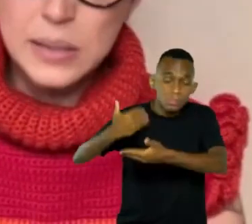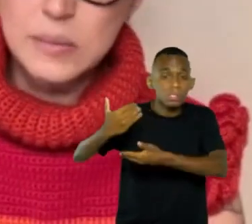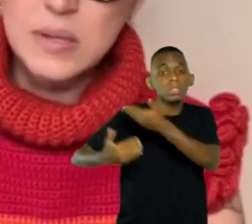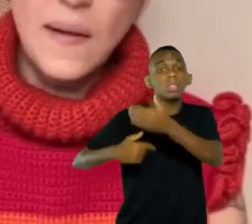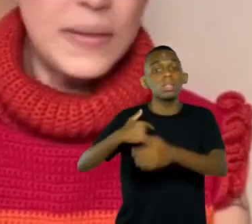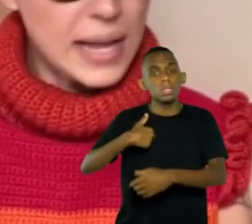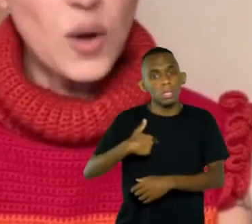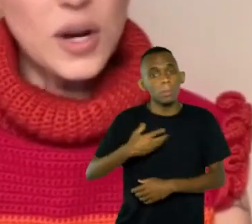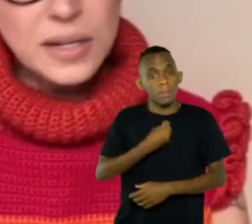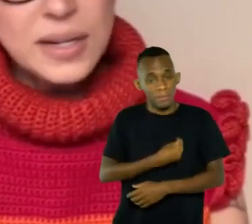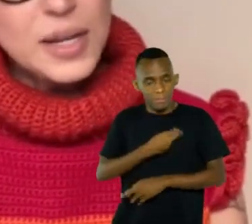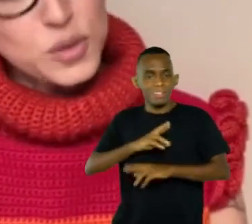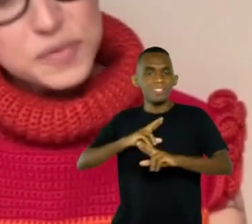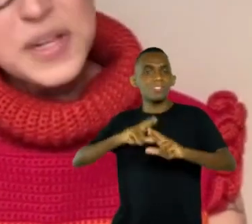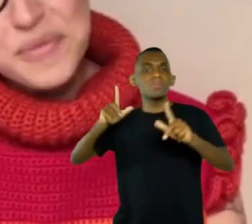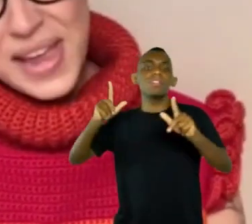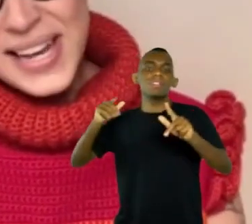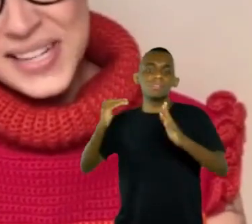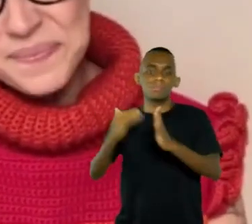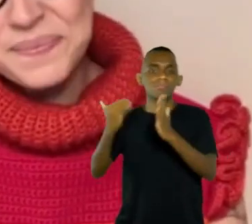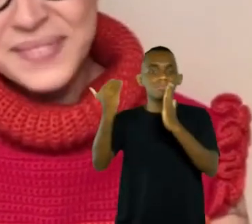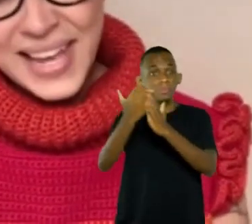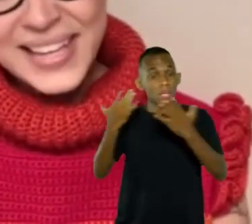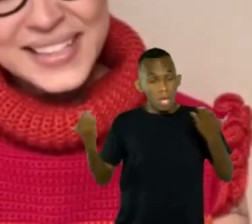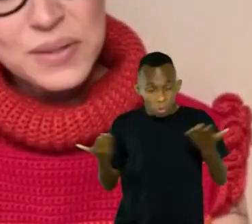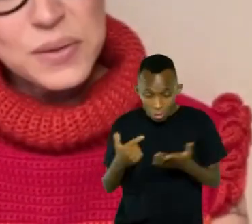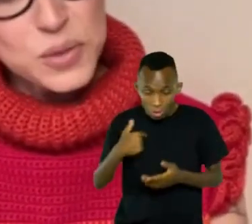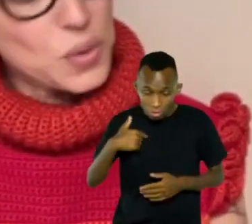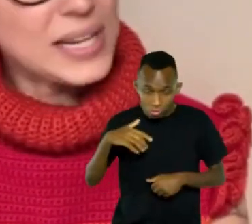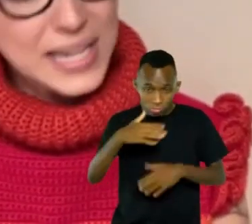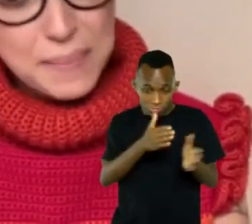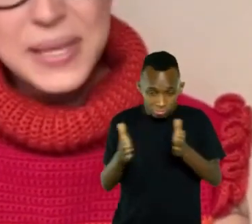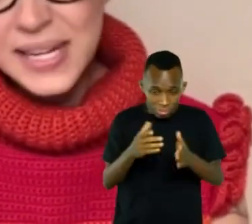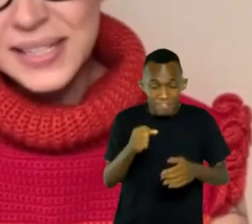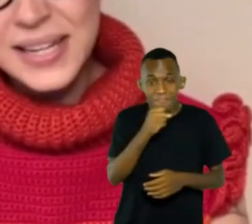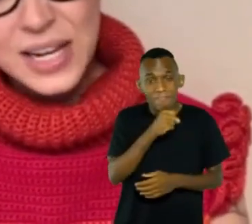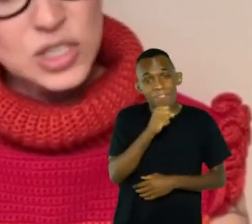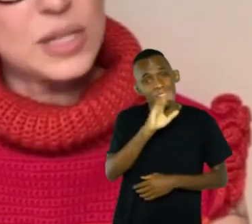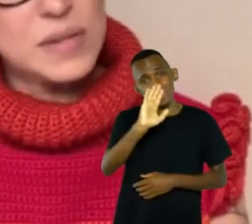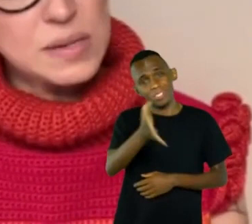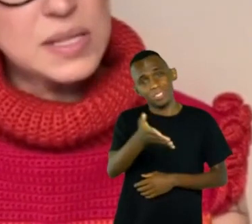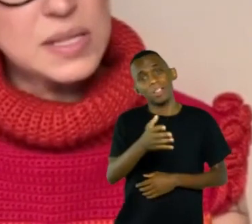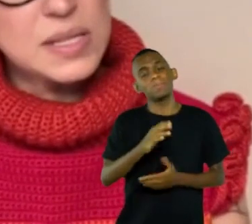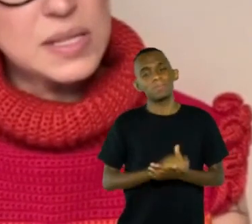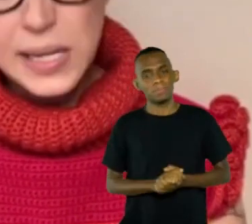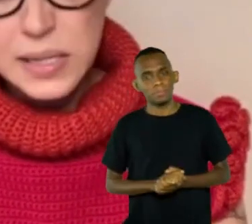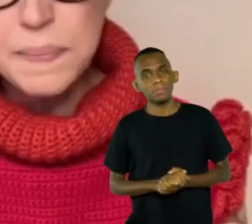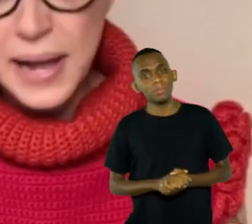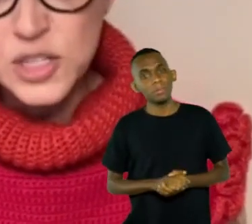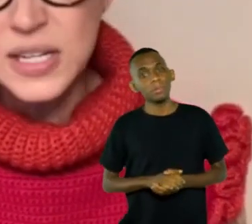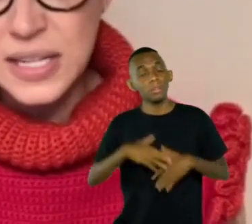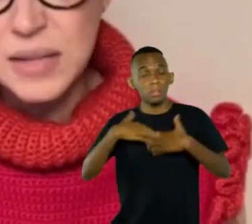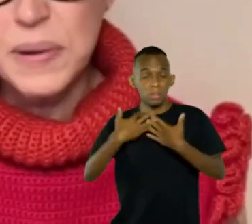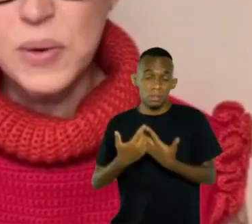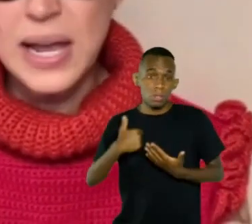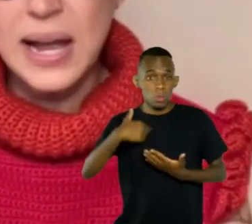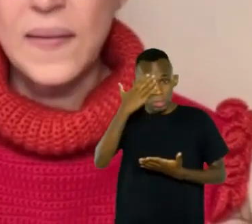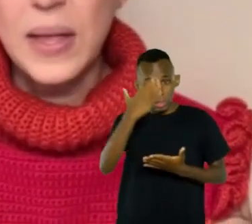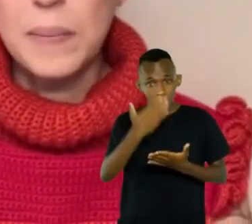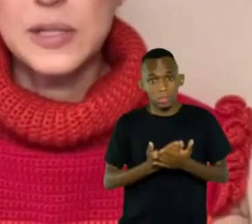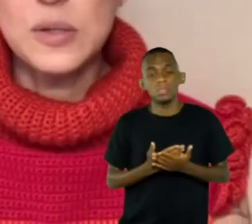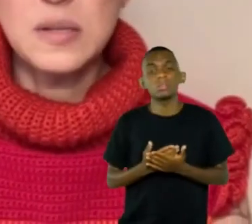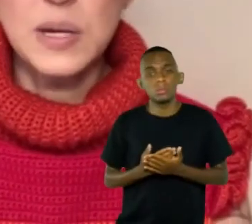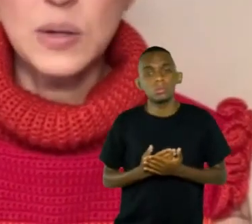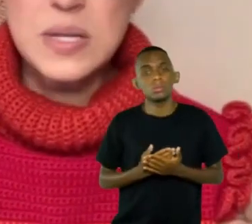vários aspectos. E agora eu estou ficando velha, né? Então eu estou ali na mira e acho que talvez eu esteja mais empática ainda para